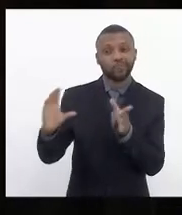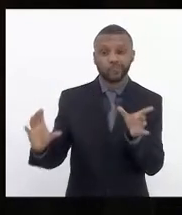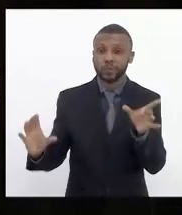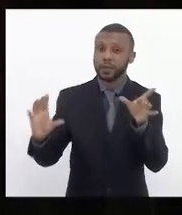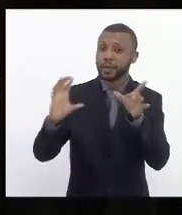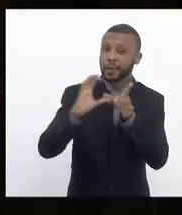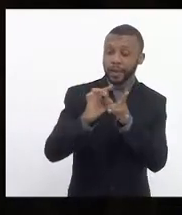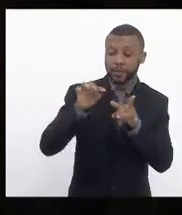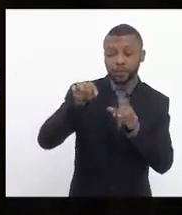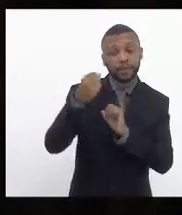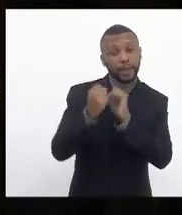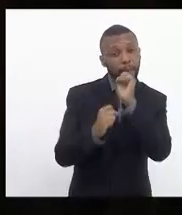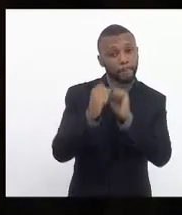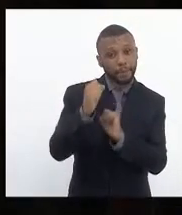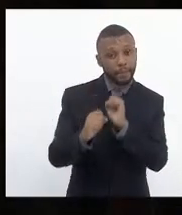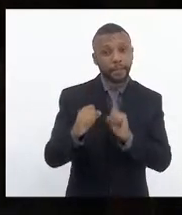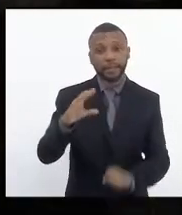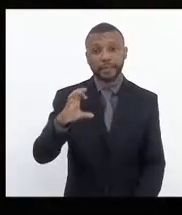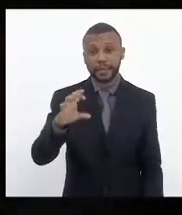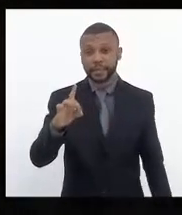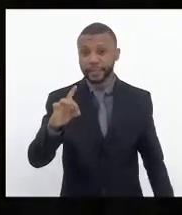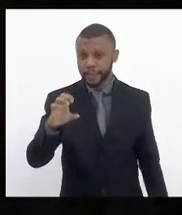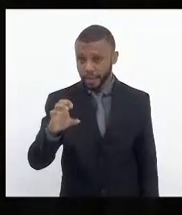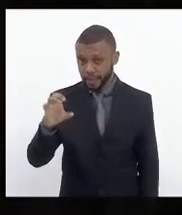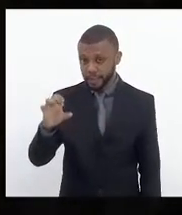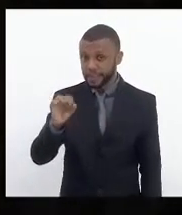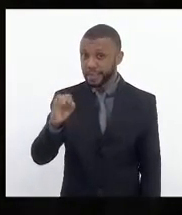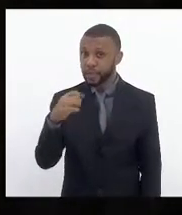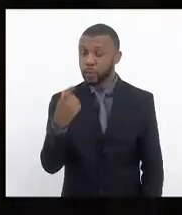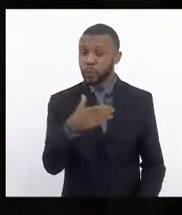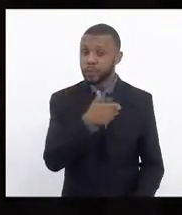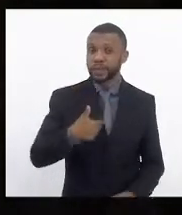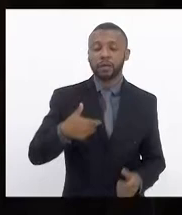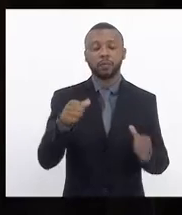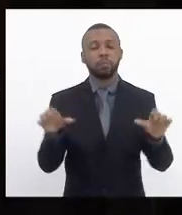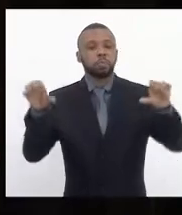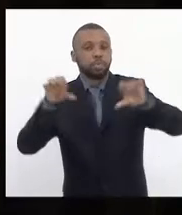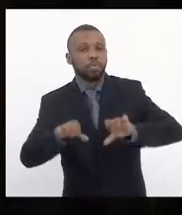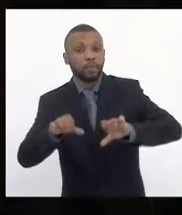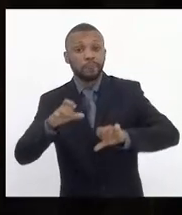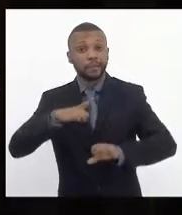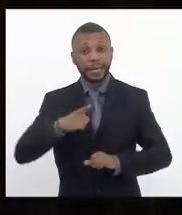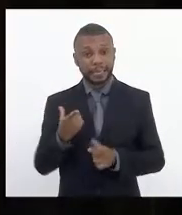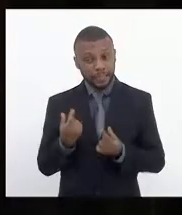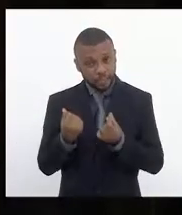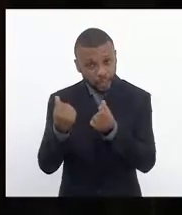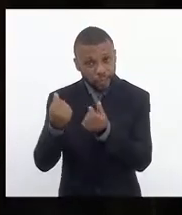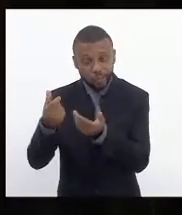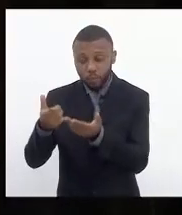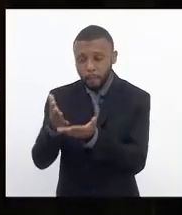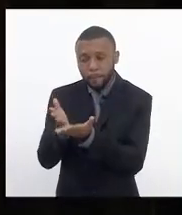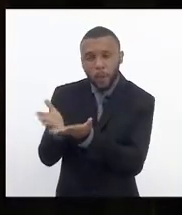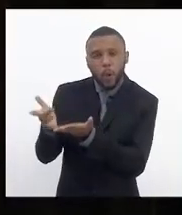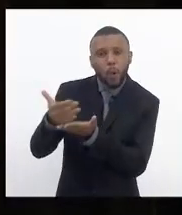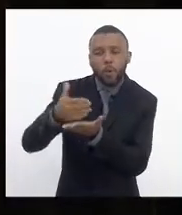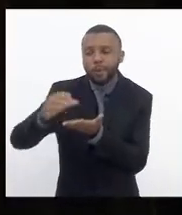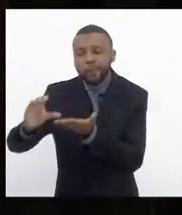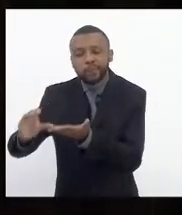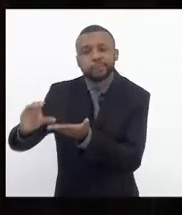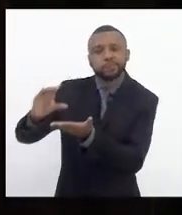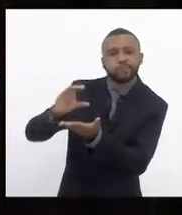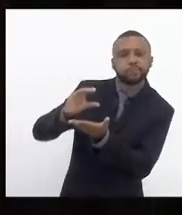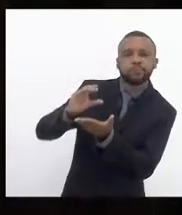da Cedae Afinal de contas se a gente está num estado que tá quebrado se tem dinheiro entrando se tem receita entrando